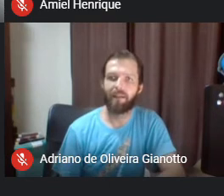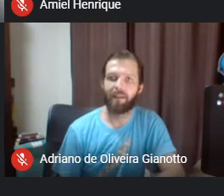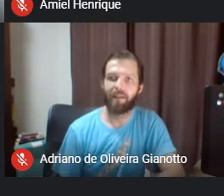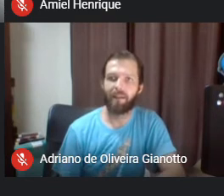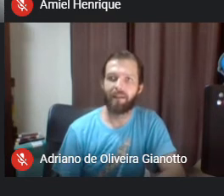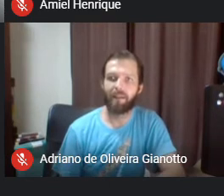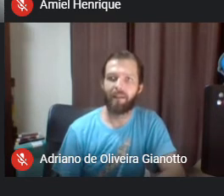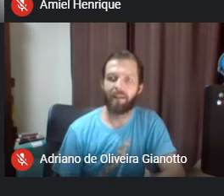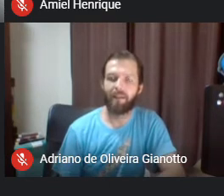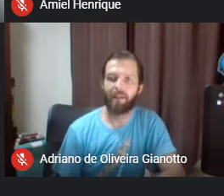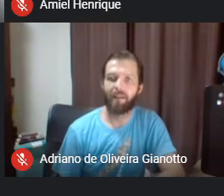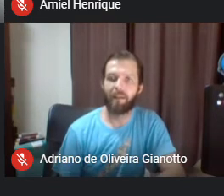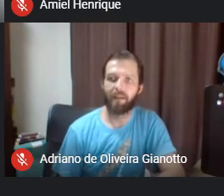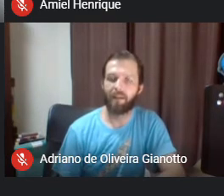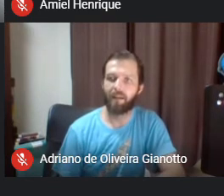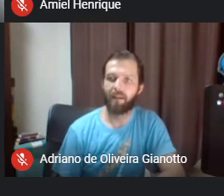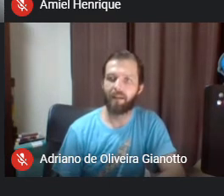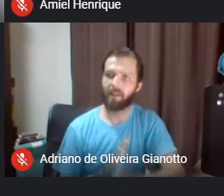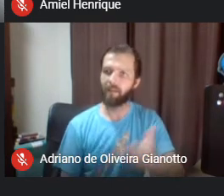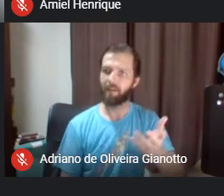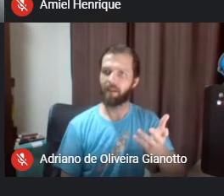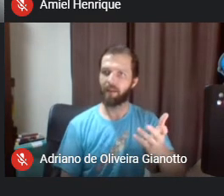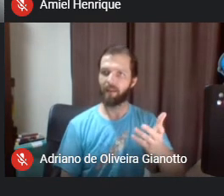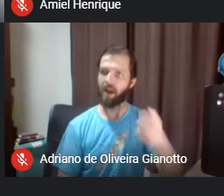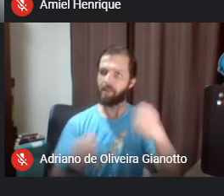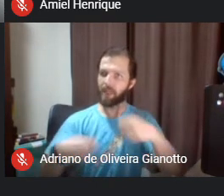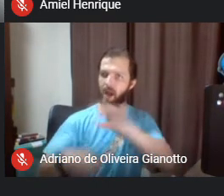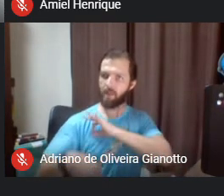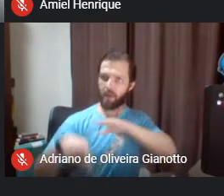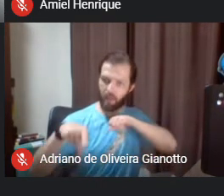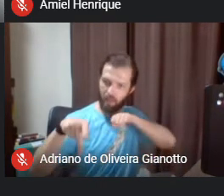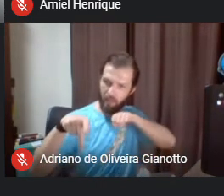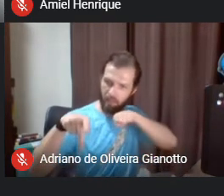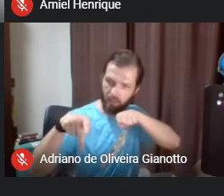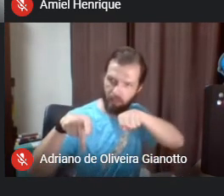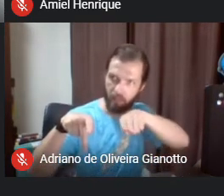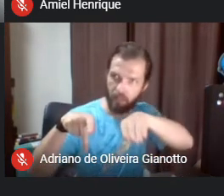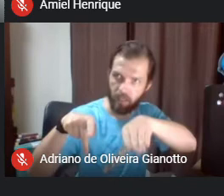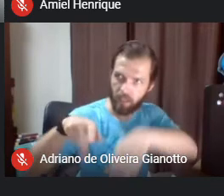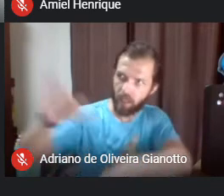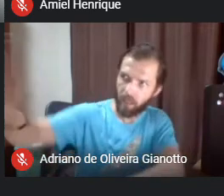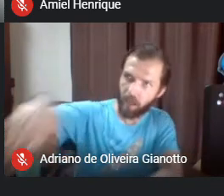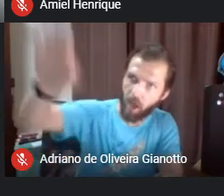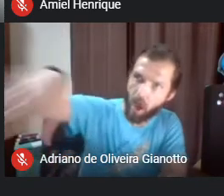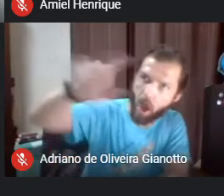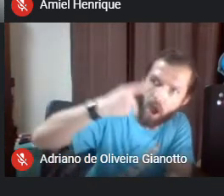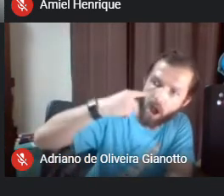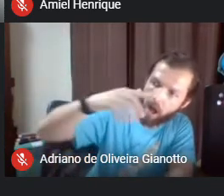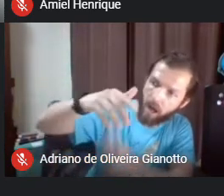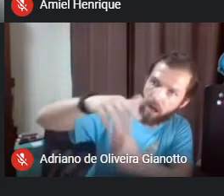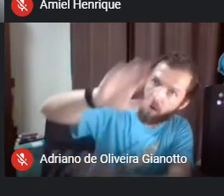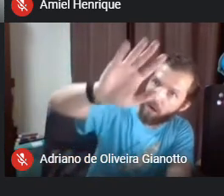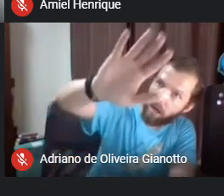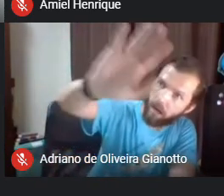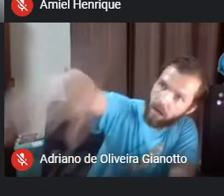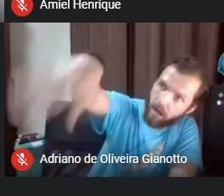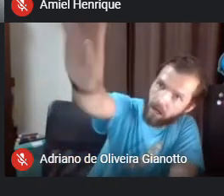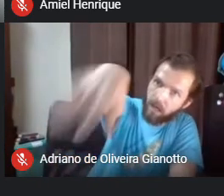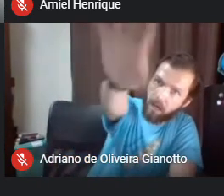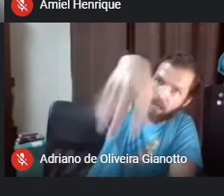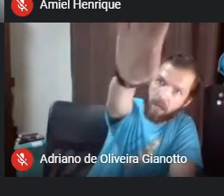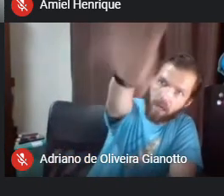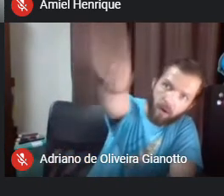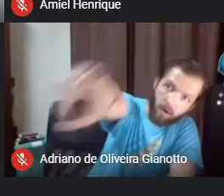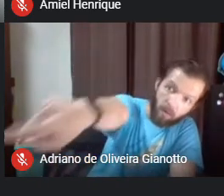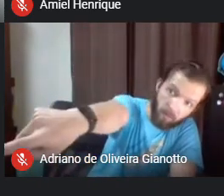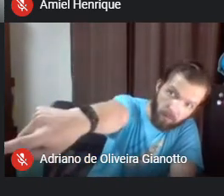atirando nessa pessoa. Então, a polícia, ela precisa,